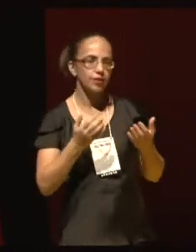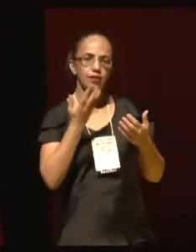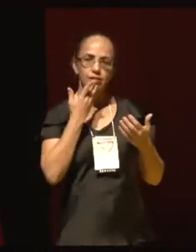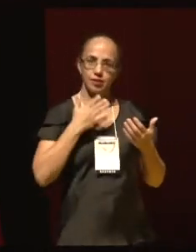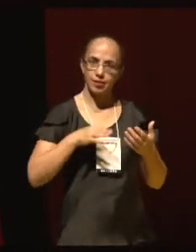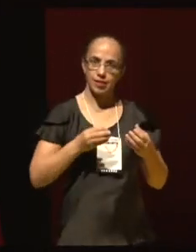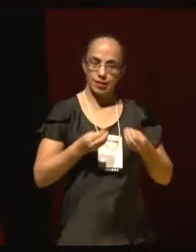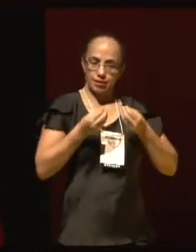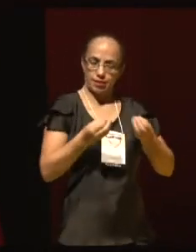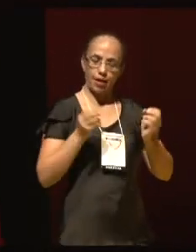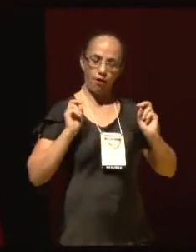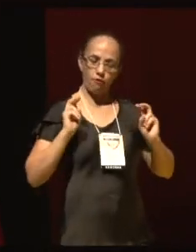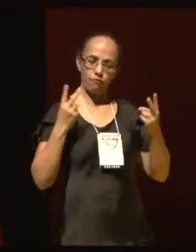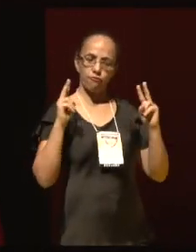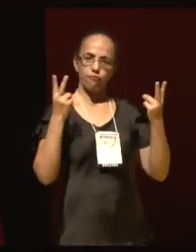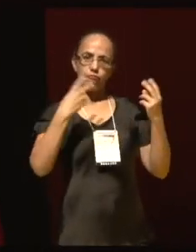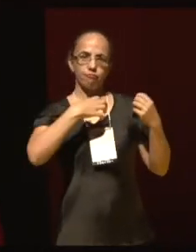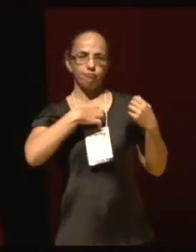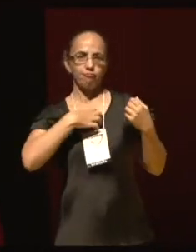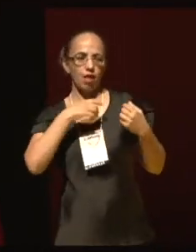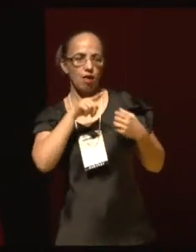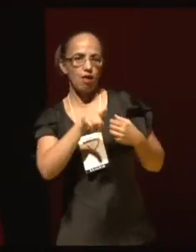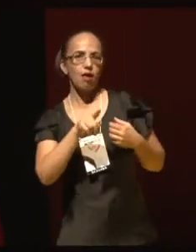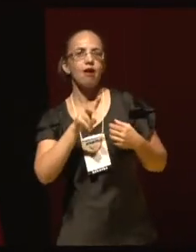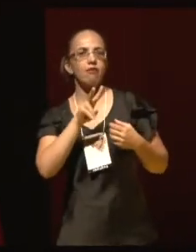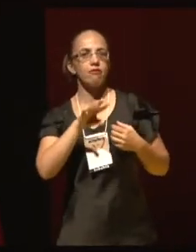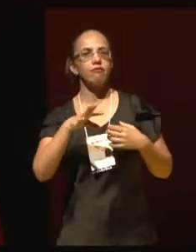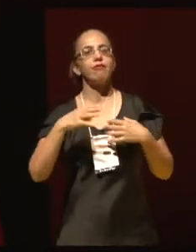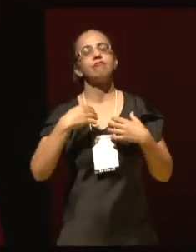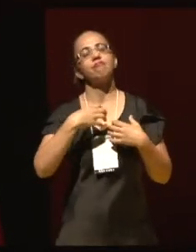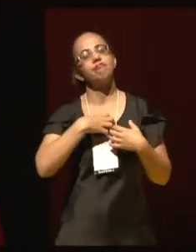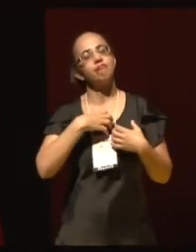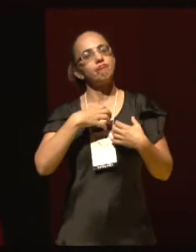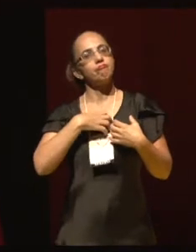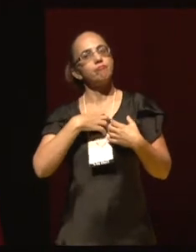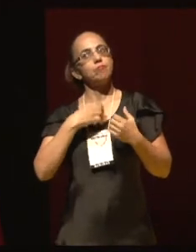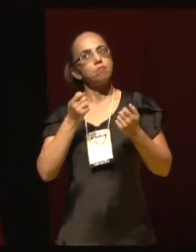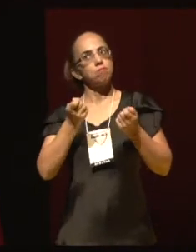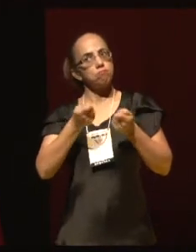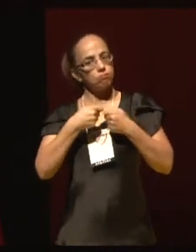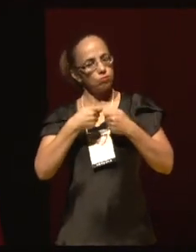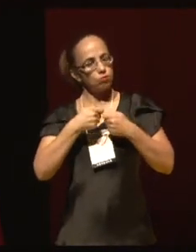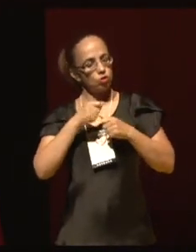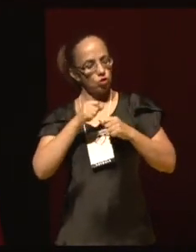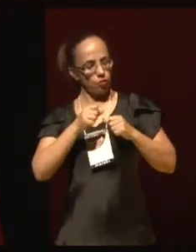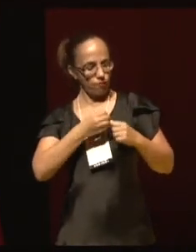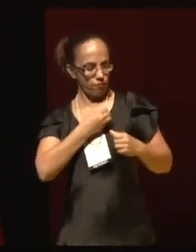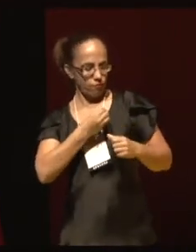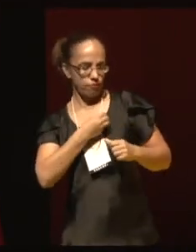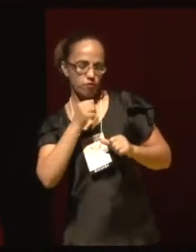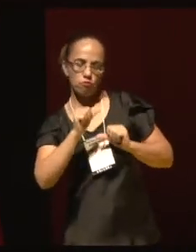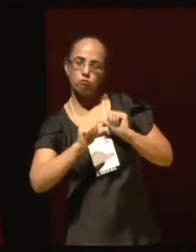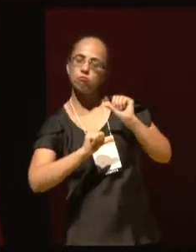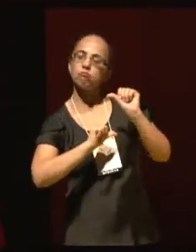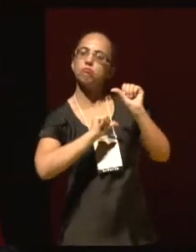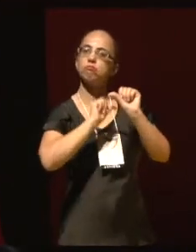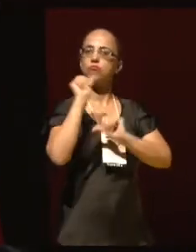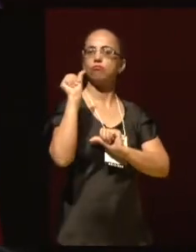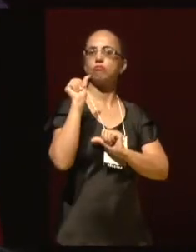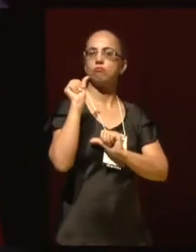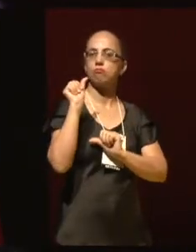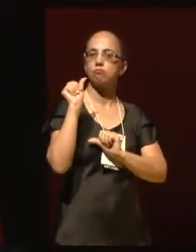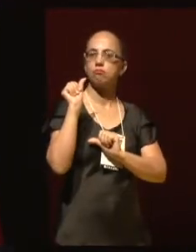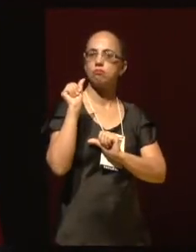essa valorização vai permitir que eles possam mudar sua existência. Pensemos em um